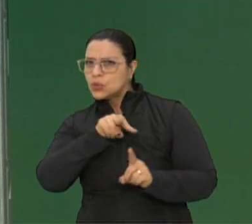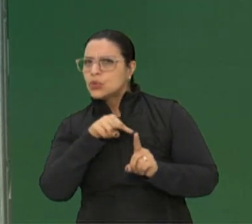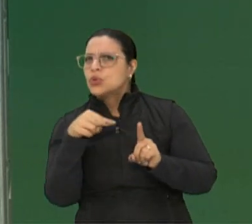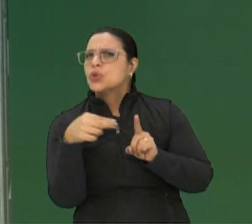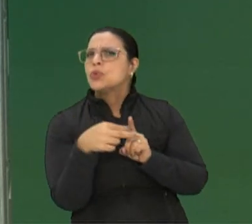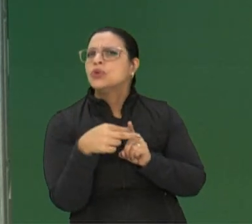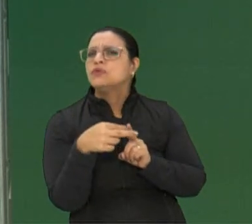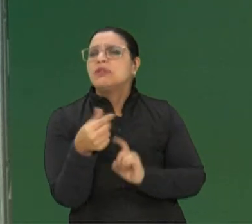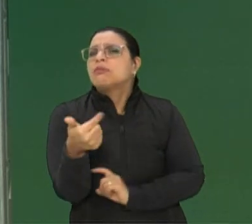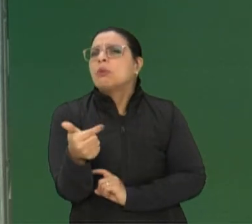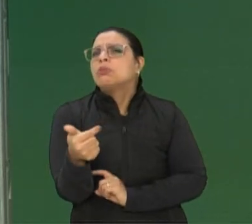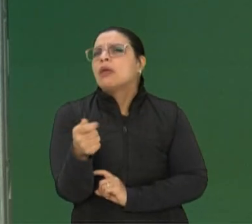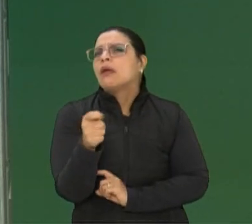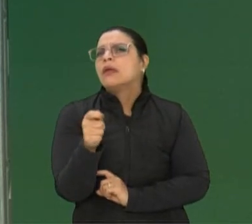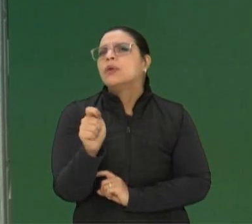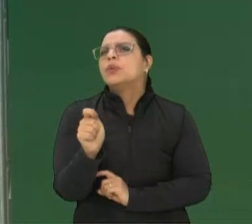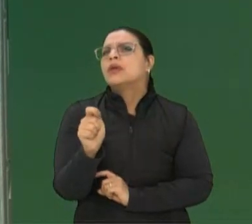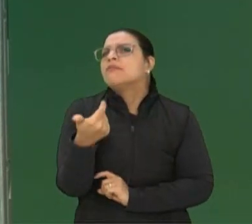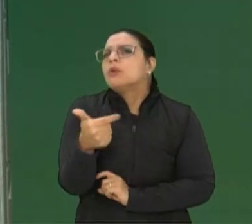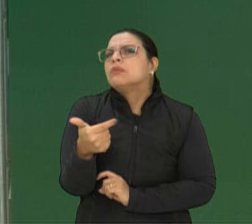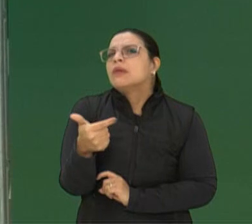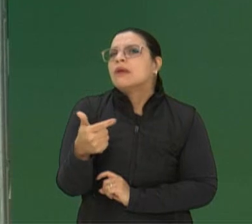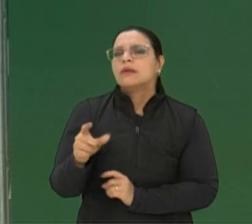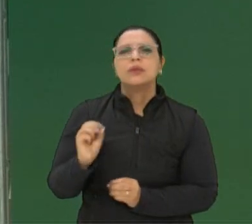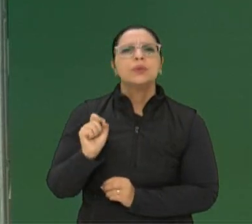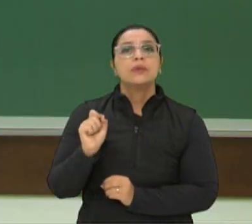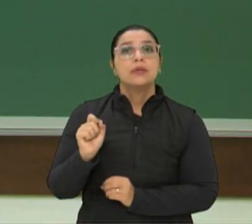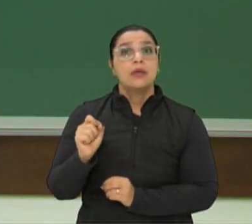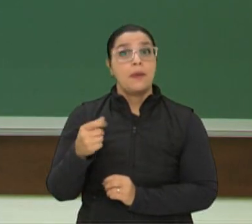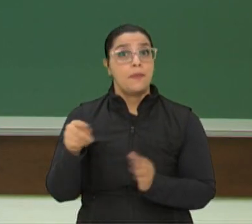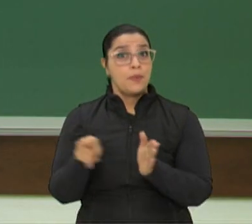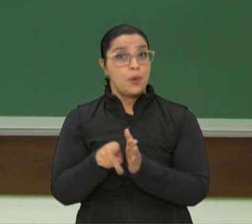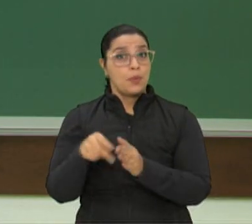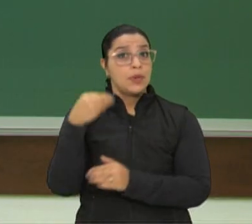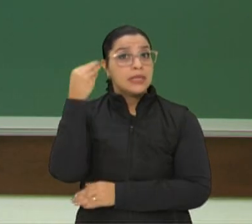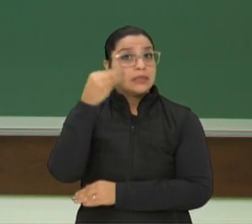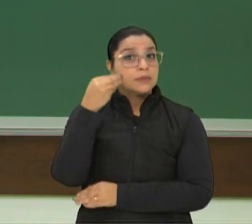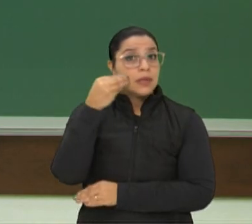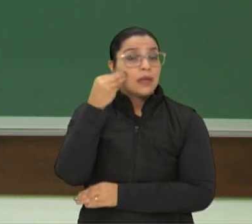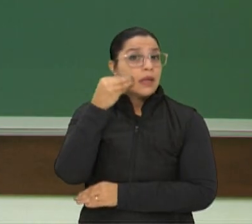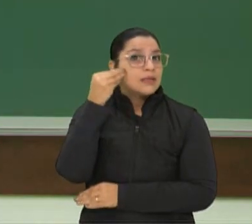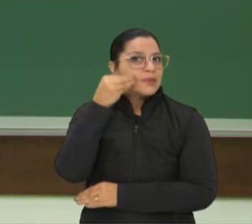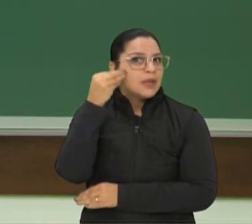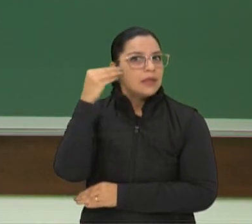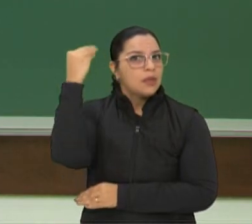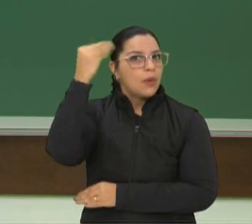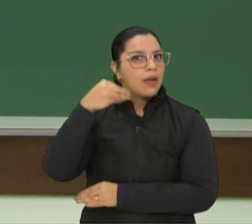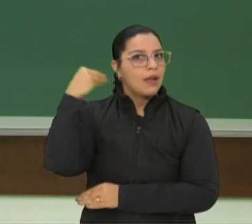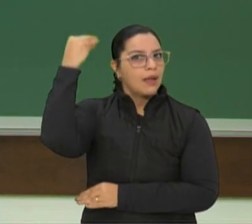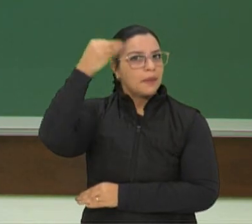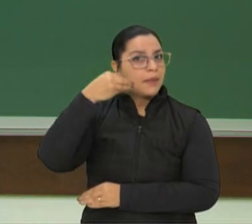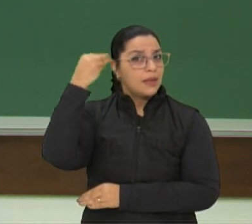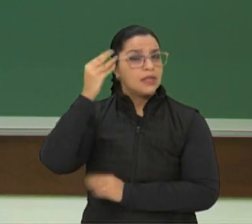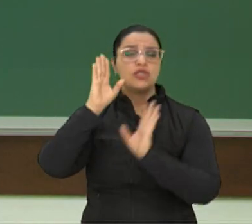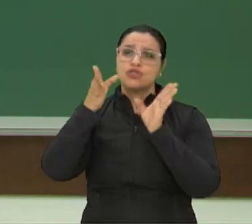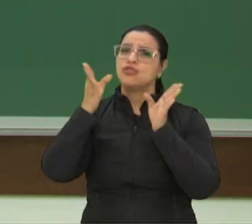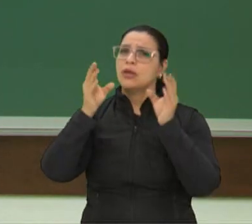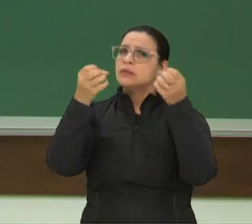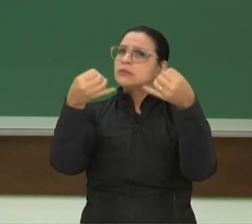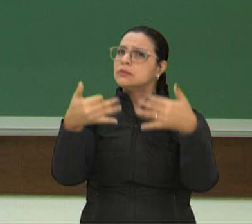que não existe, né? Não existe, segundo os empiristas, e conforme a gente havia falado